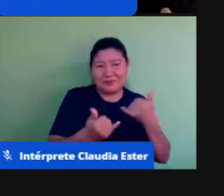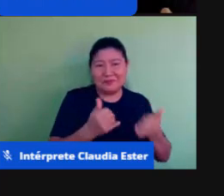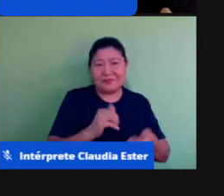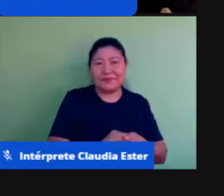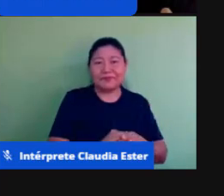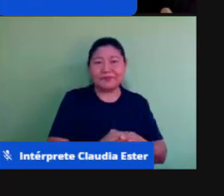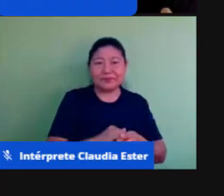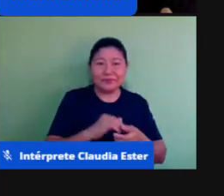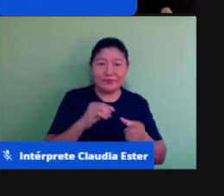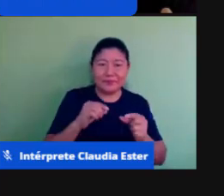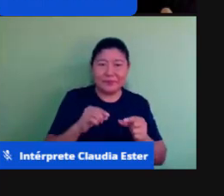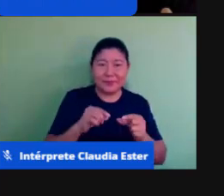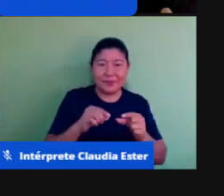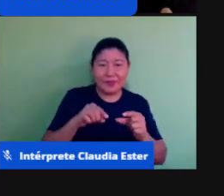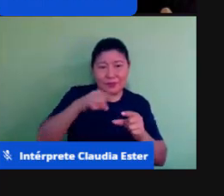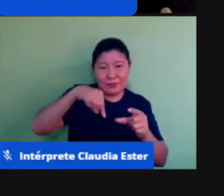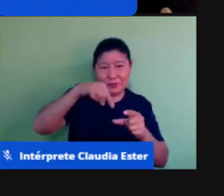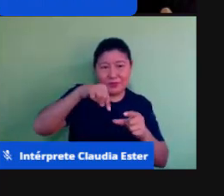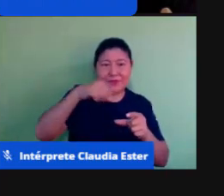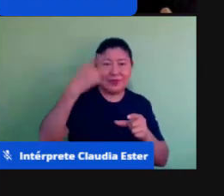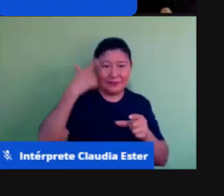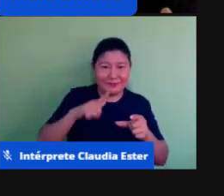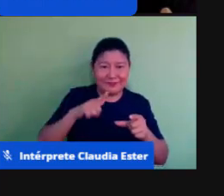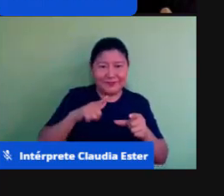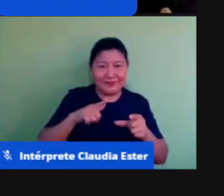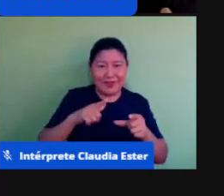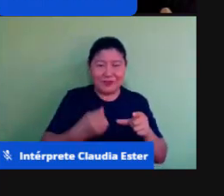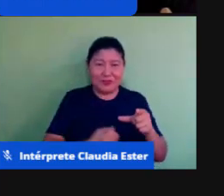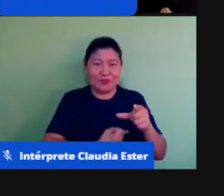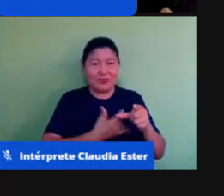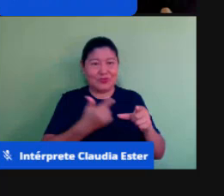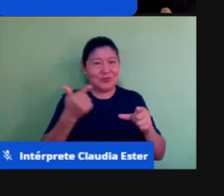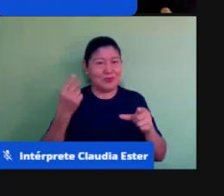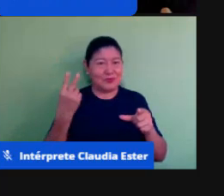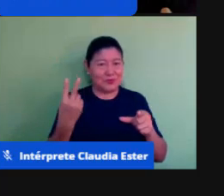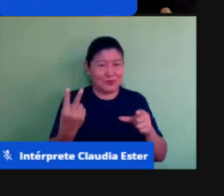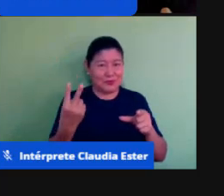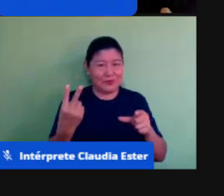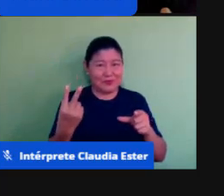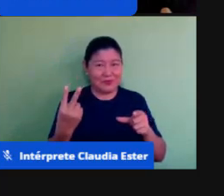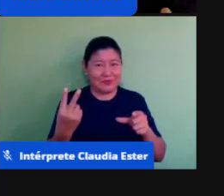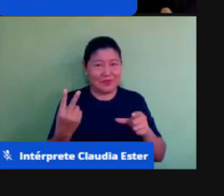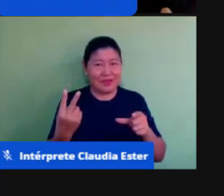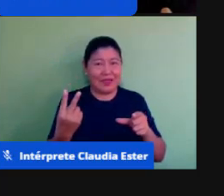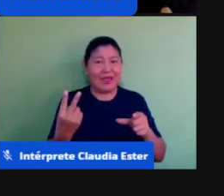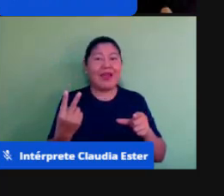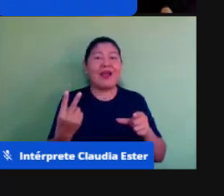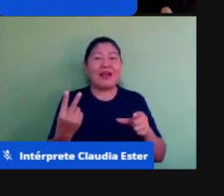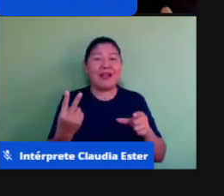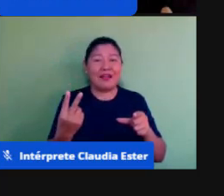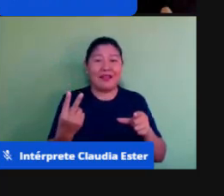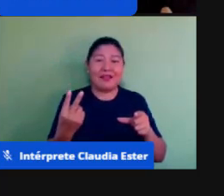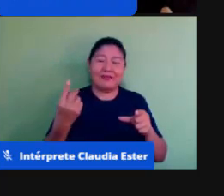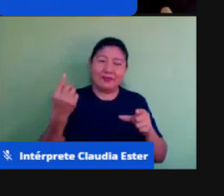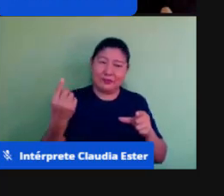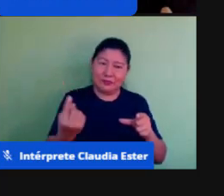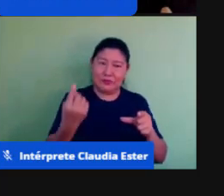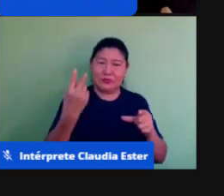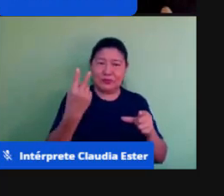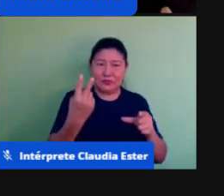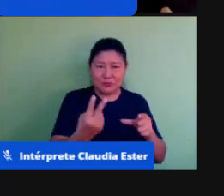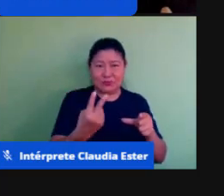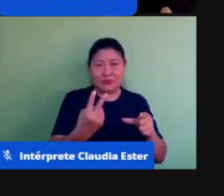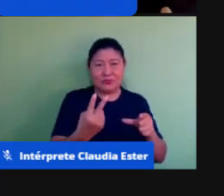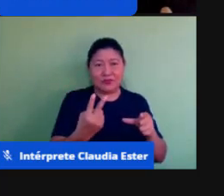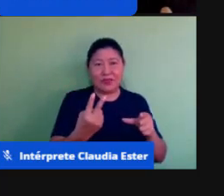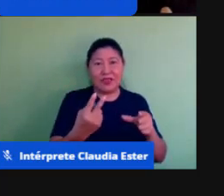de novo, por exemplo, parou no número 2. Então, daquele número que ele parou naquele momento, ele vai ter que andar mais 2 casas. Então, ele tem que saber